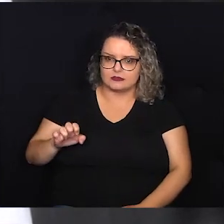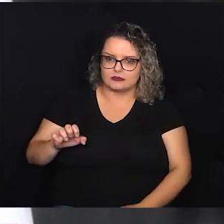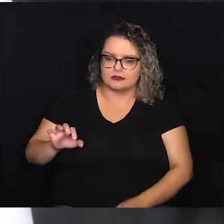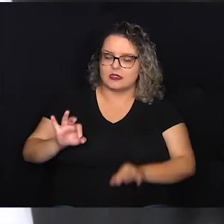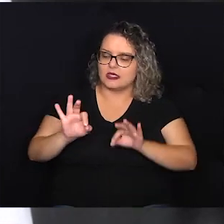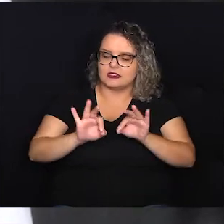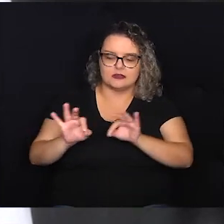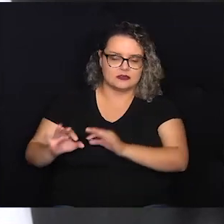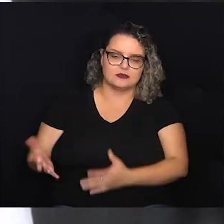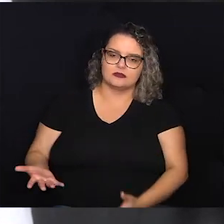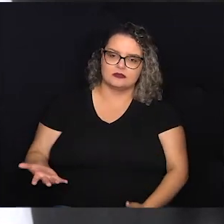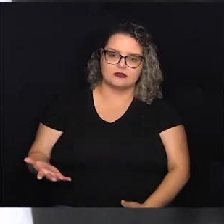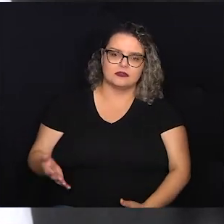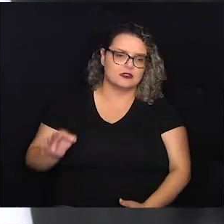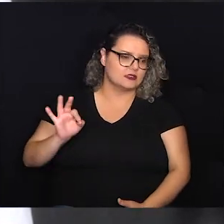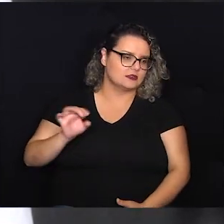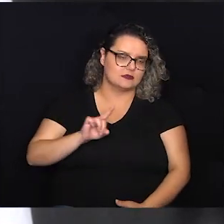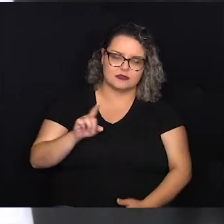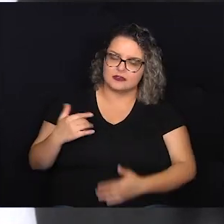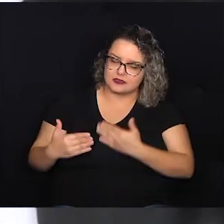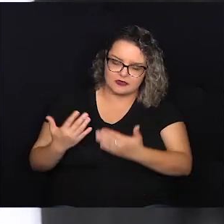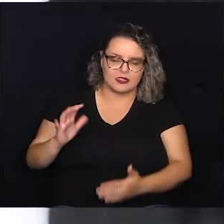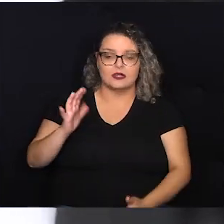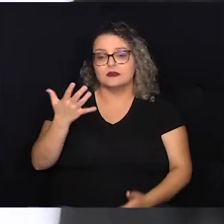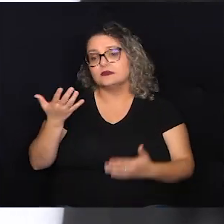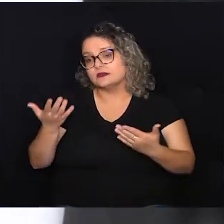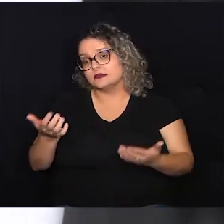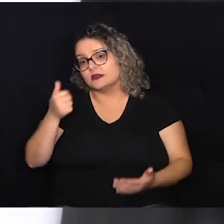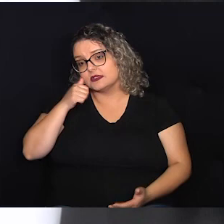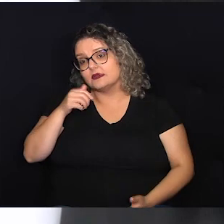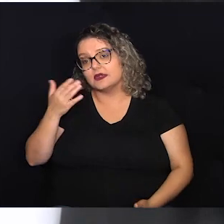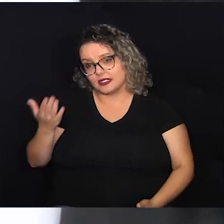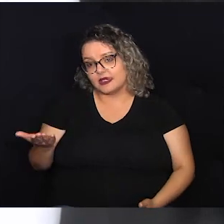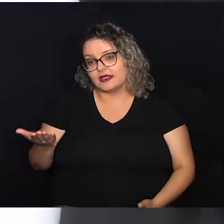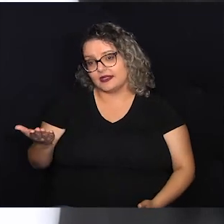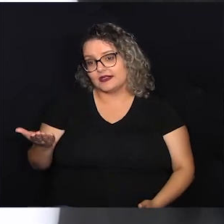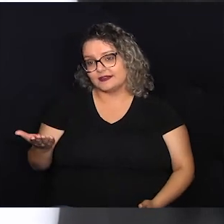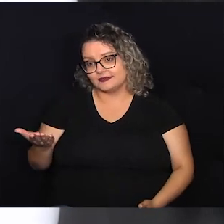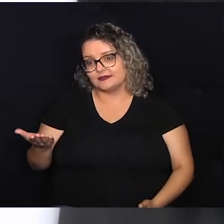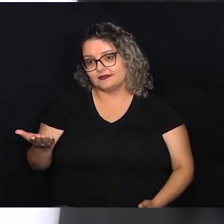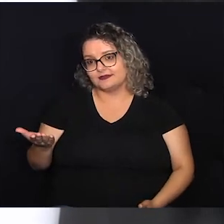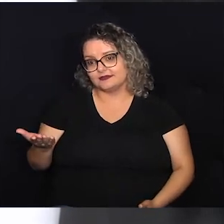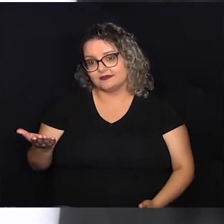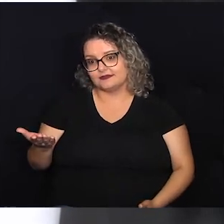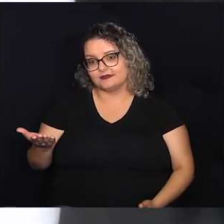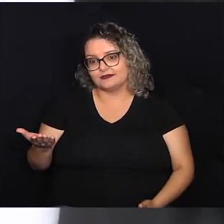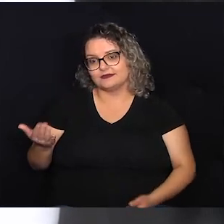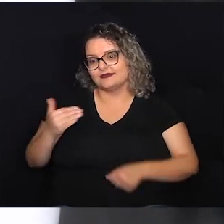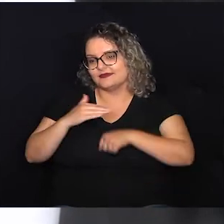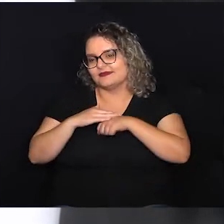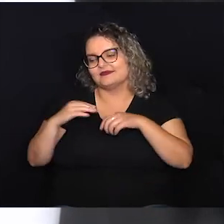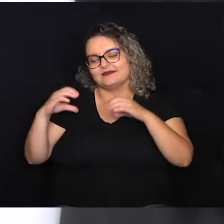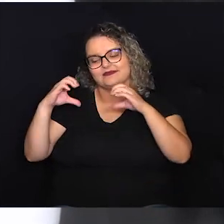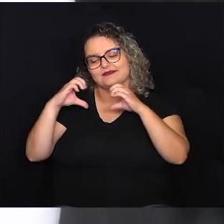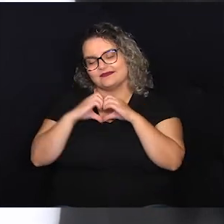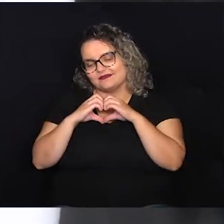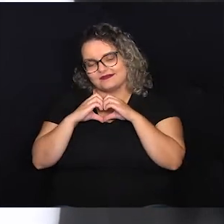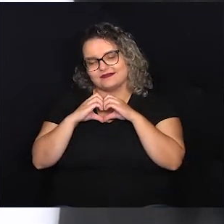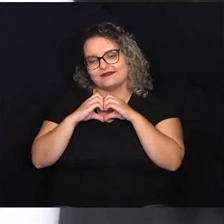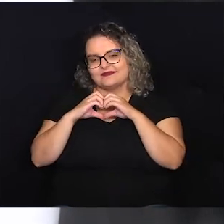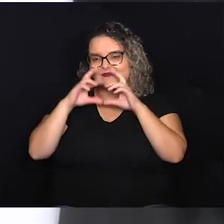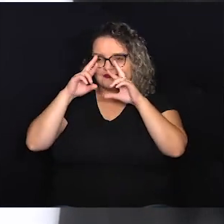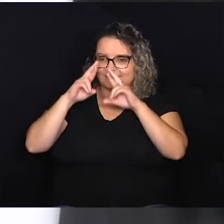organização, certamente as coisas não andariam. Então, a ela, o meu carinho, o meu amor, o